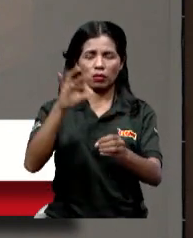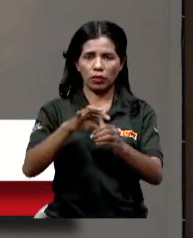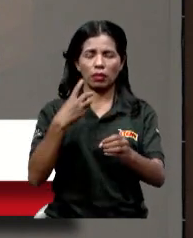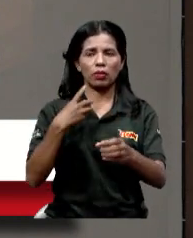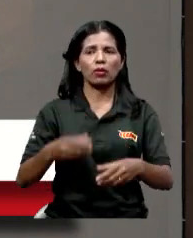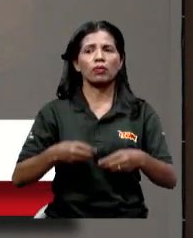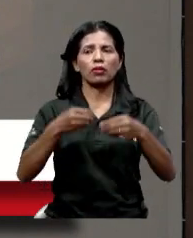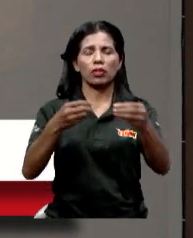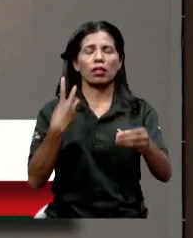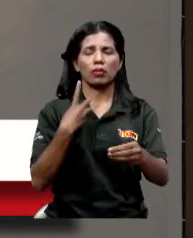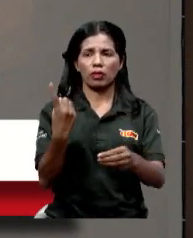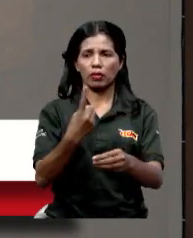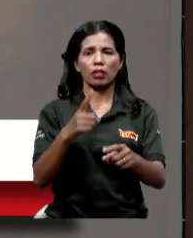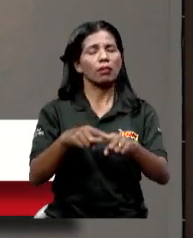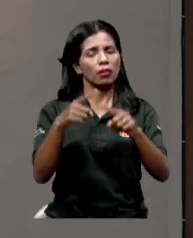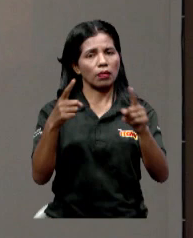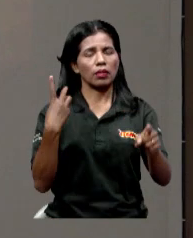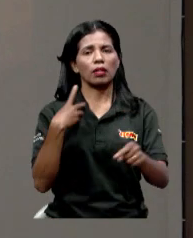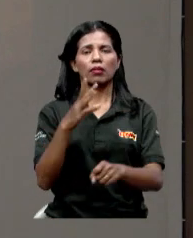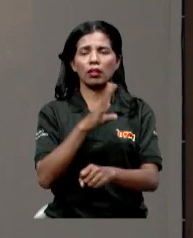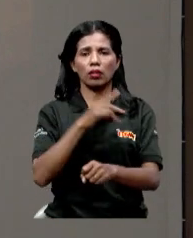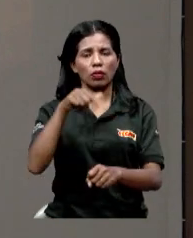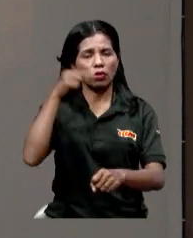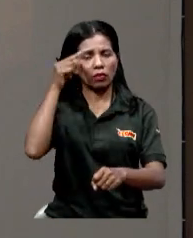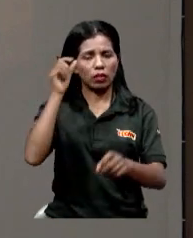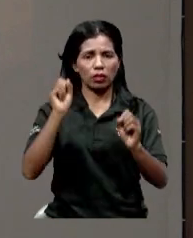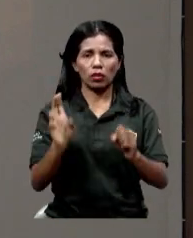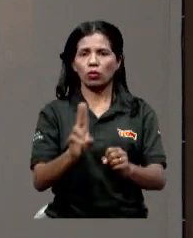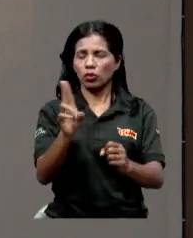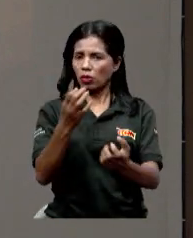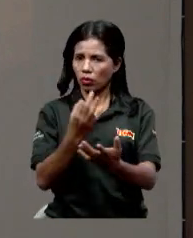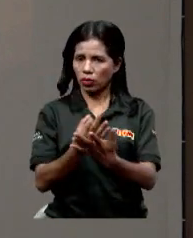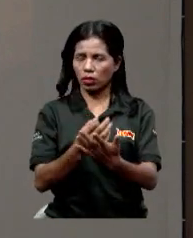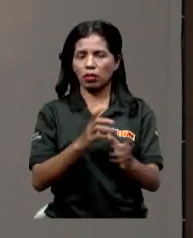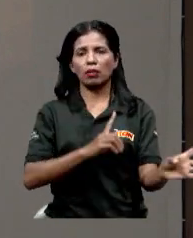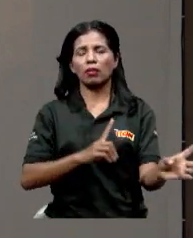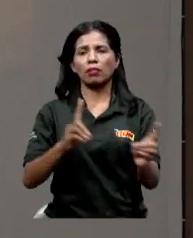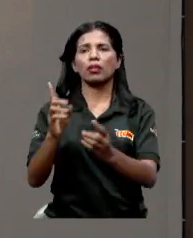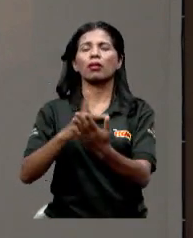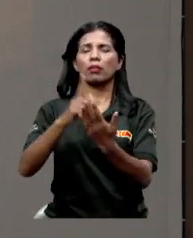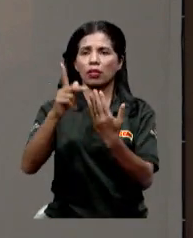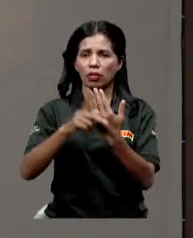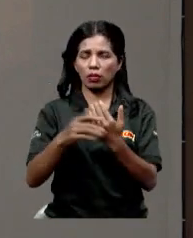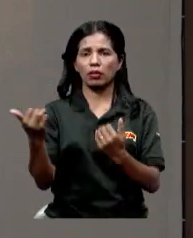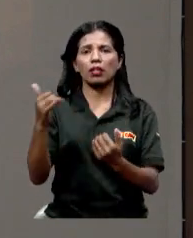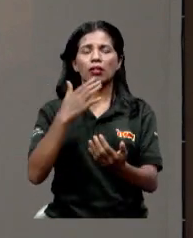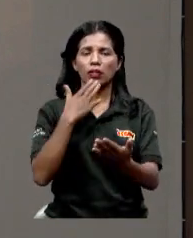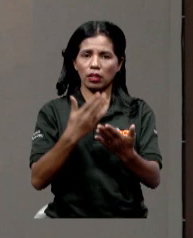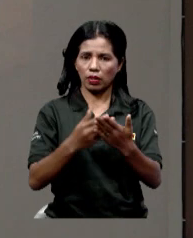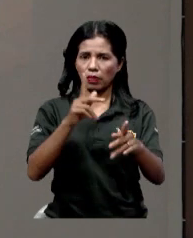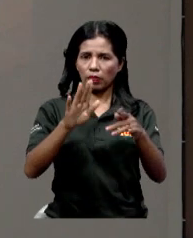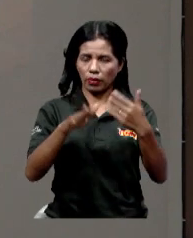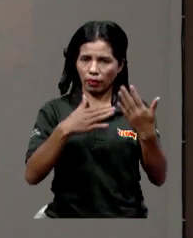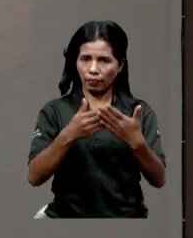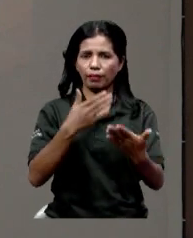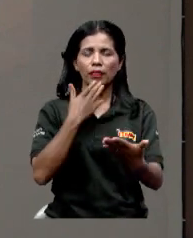que a mim abstém, mas bem a mim espera que o governo se executa, onde implementa programas para não bem dia que vai ter povo, dia